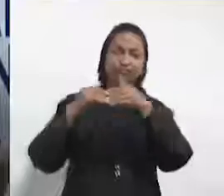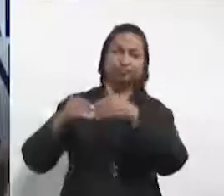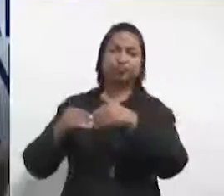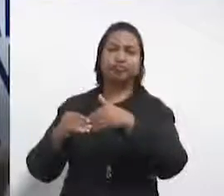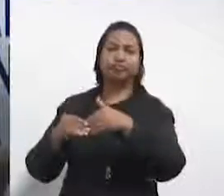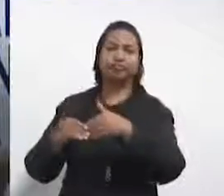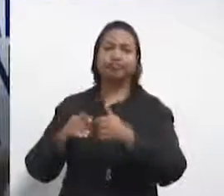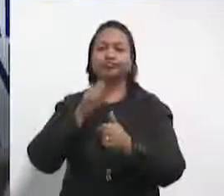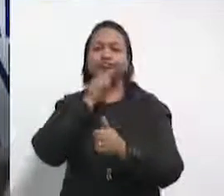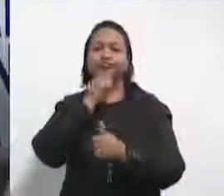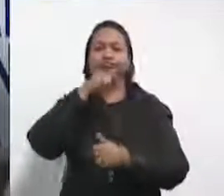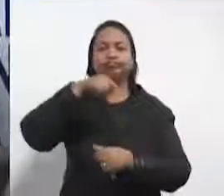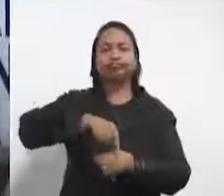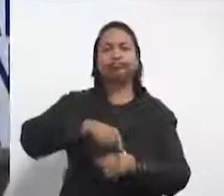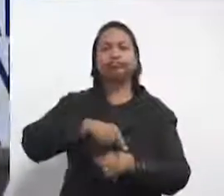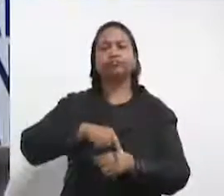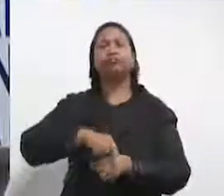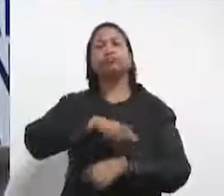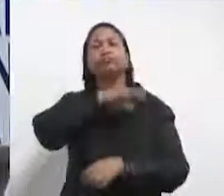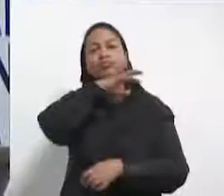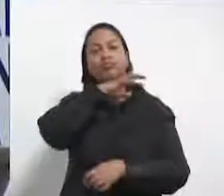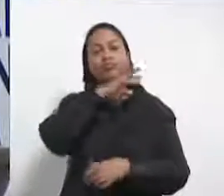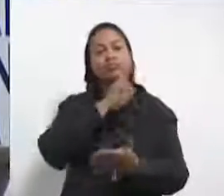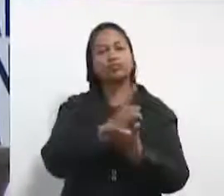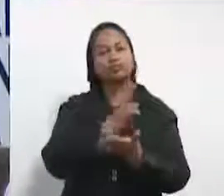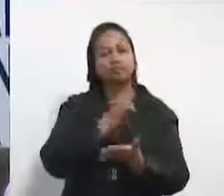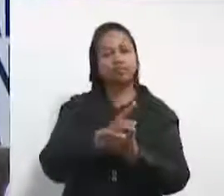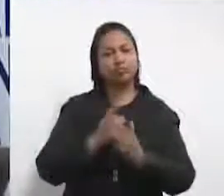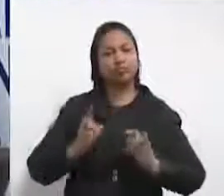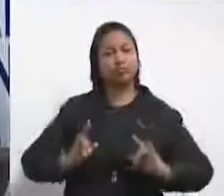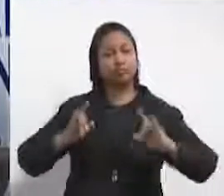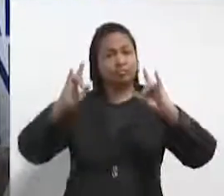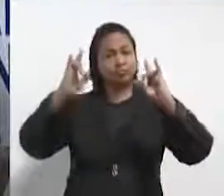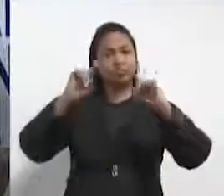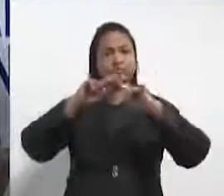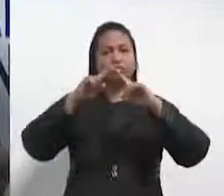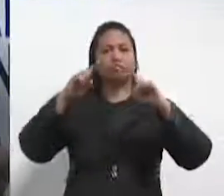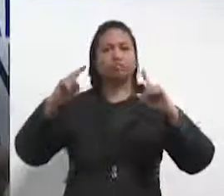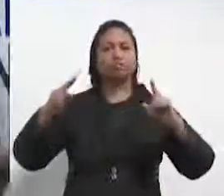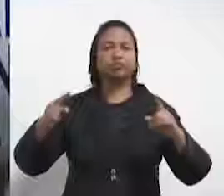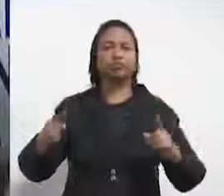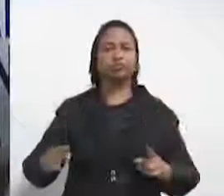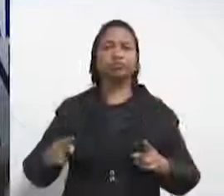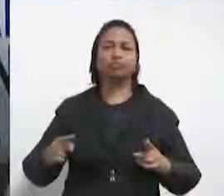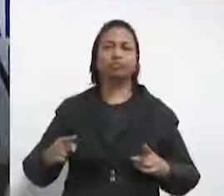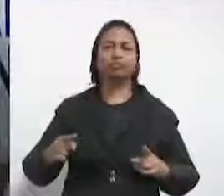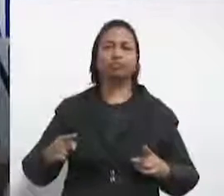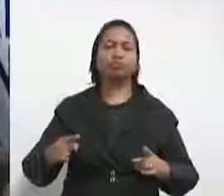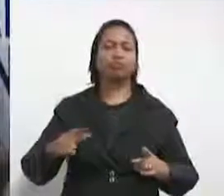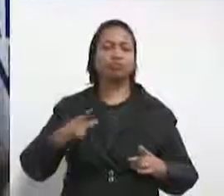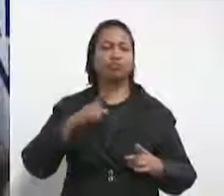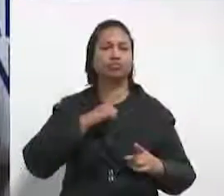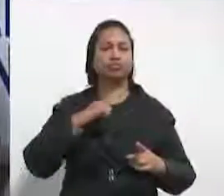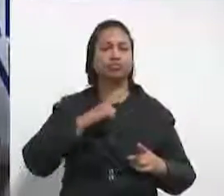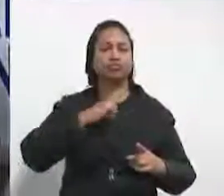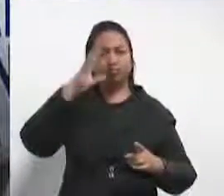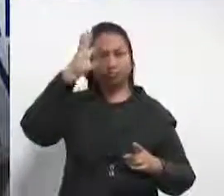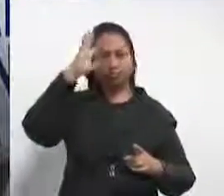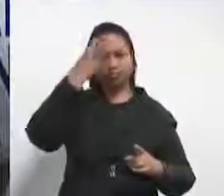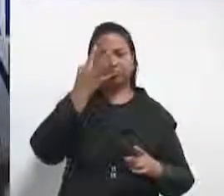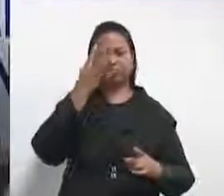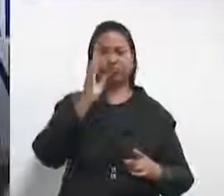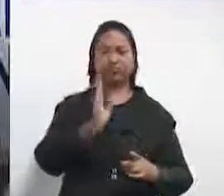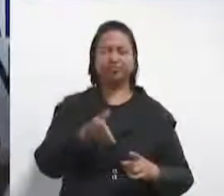delegado a receita assim continuaria na propriedade continuaria ea receita tem já uma a uma decisão já de